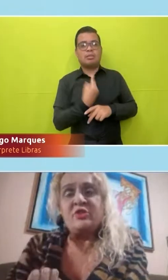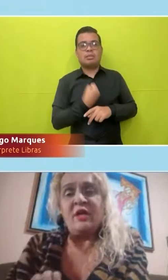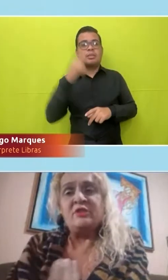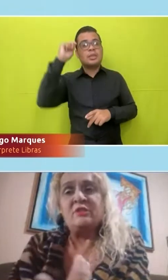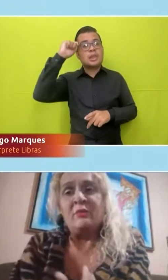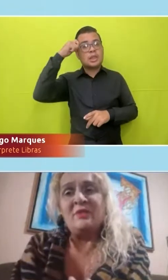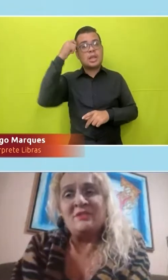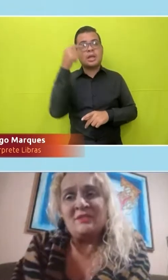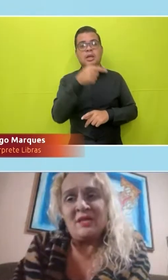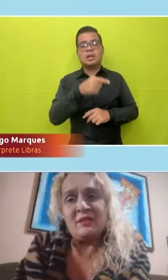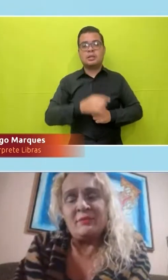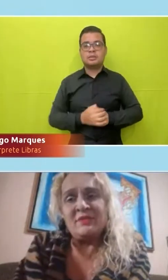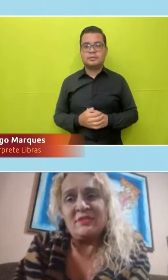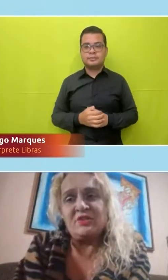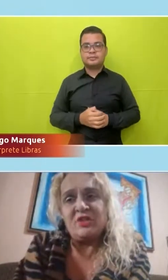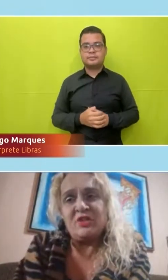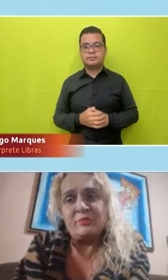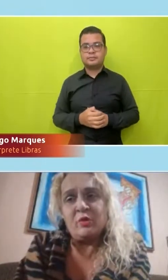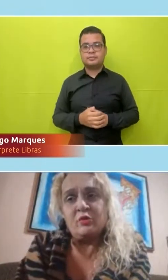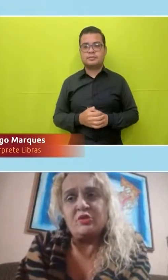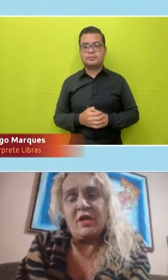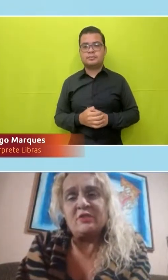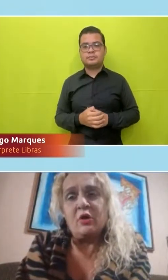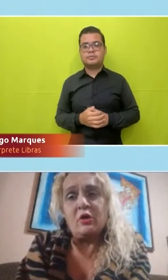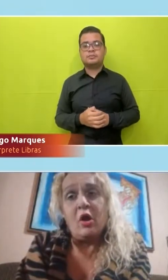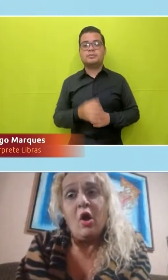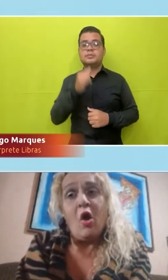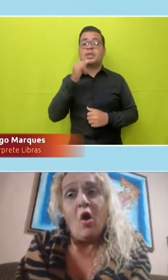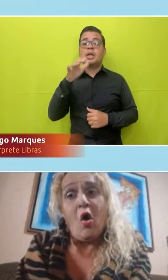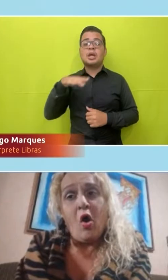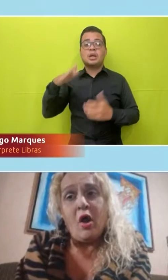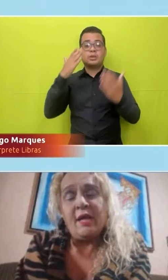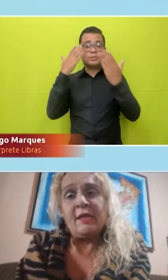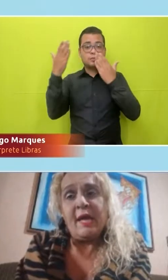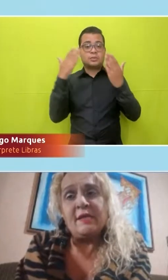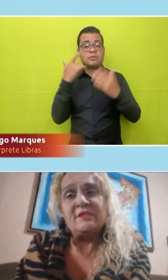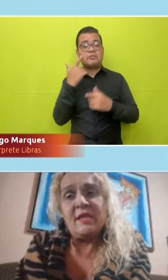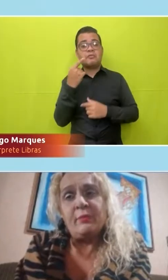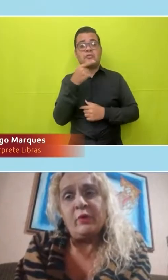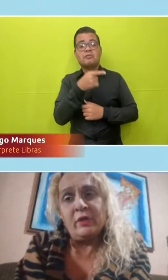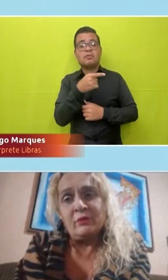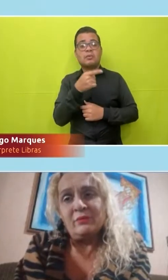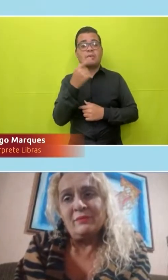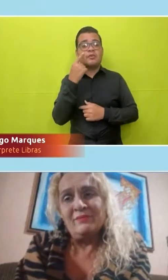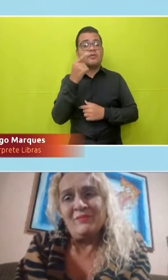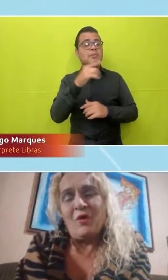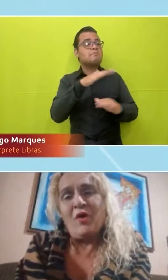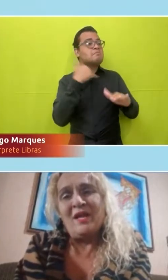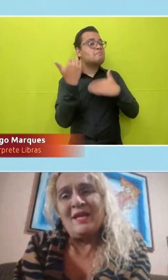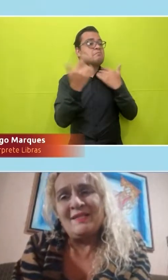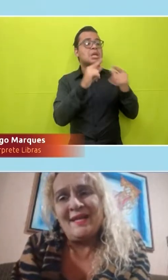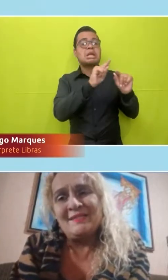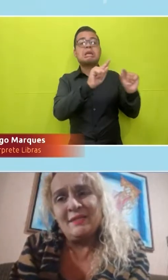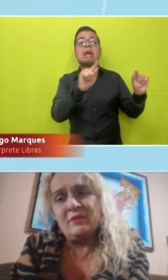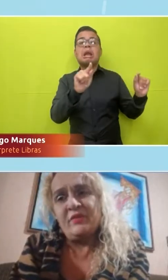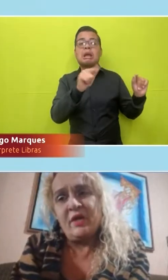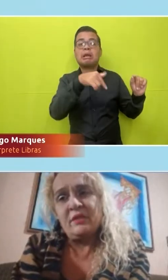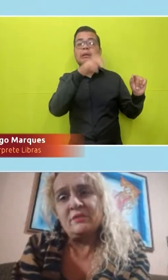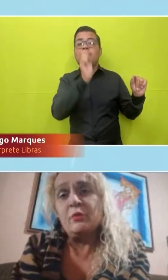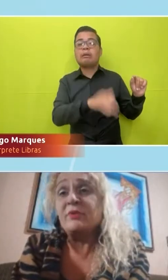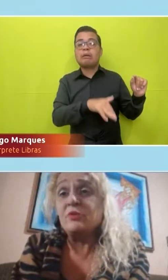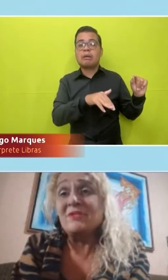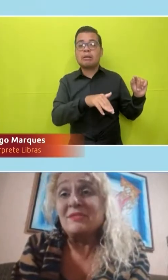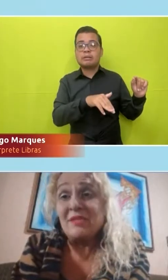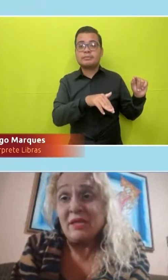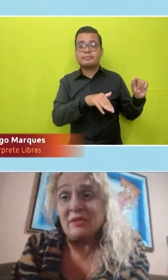Observatório Midiático, que são minhas estagiárias de psicologia, elas colocam, olha quem está morrendo, olha quem está sendo protegido.